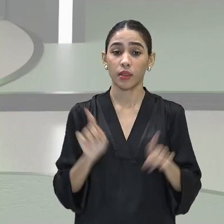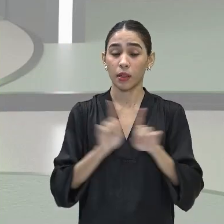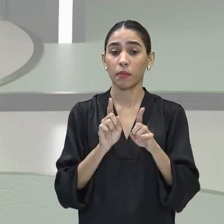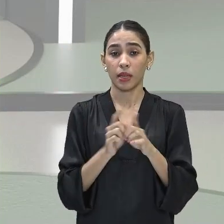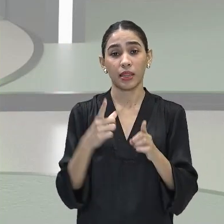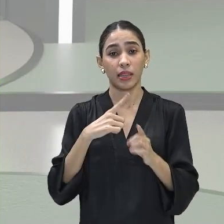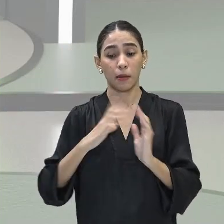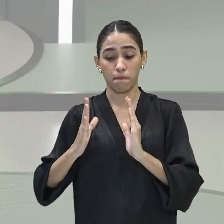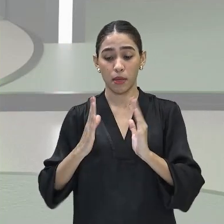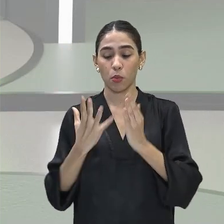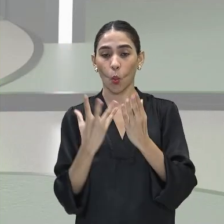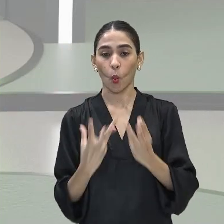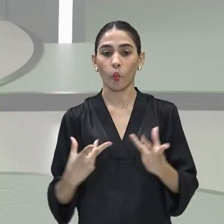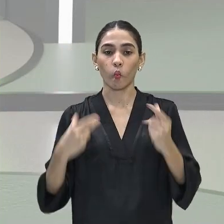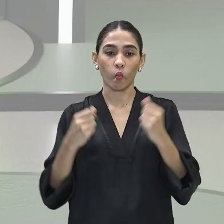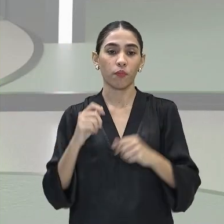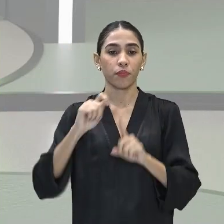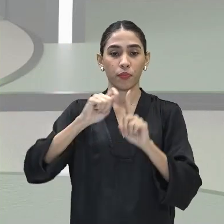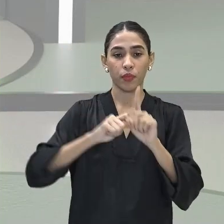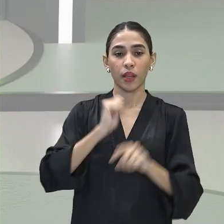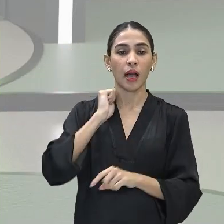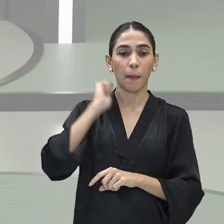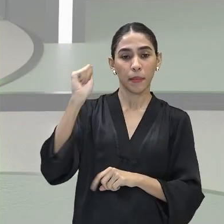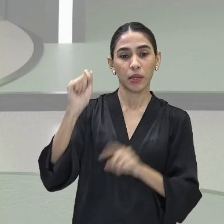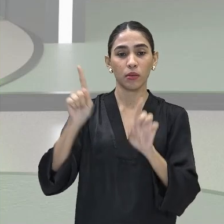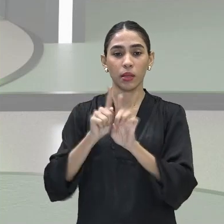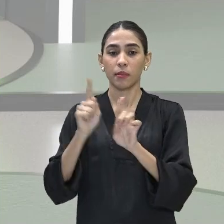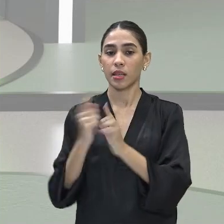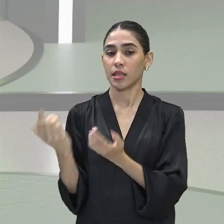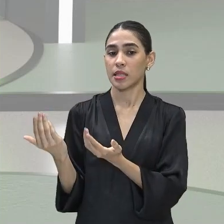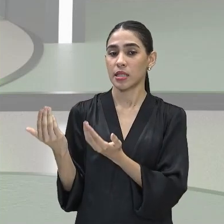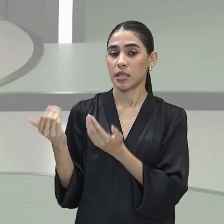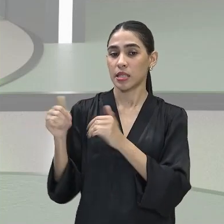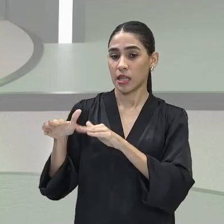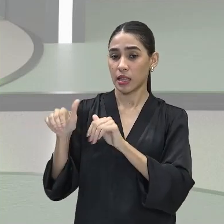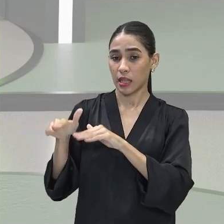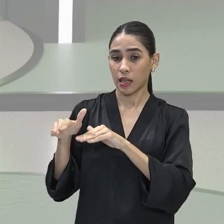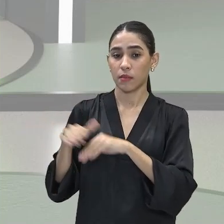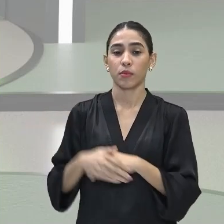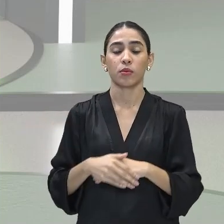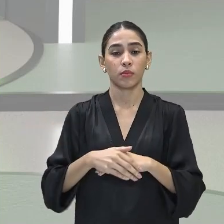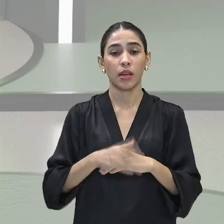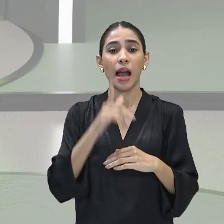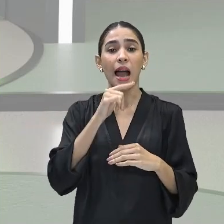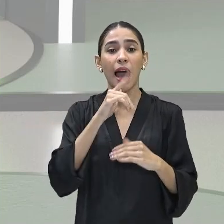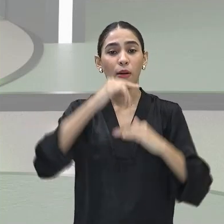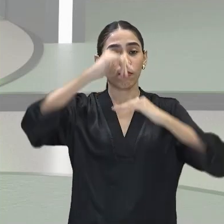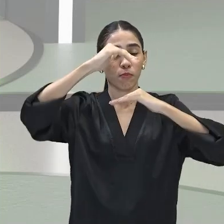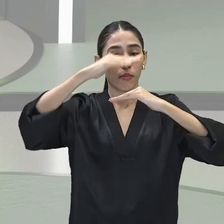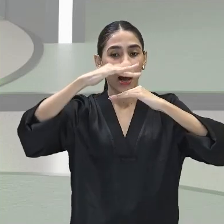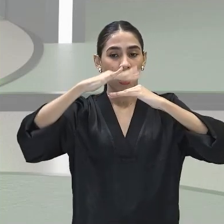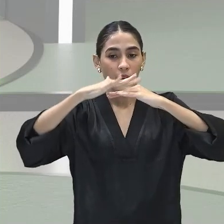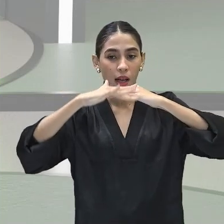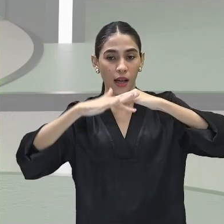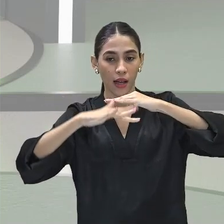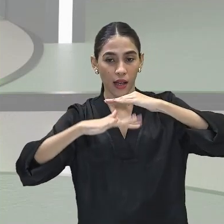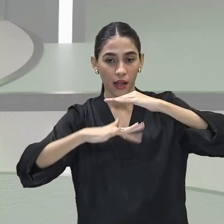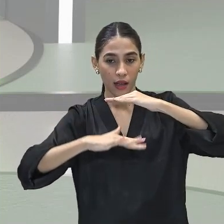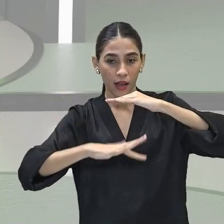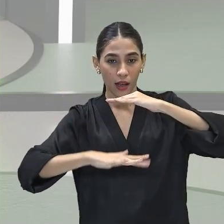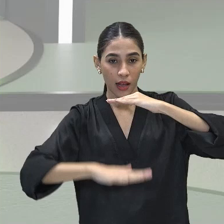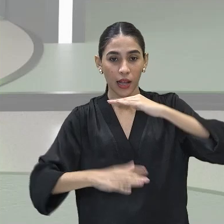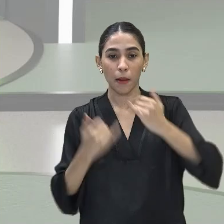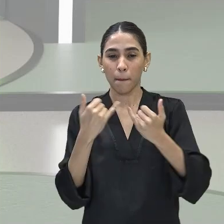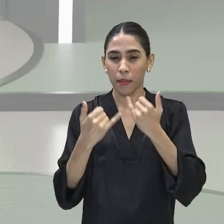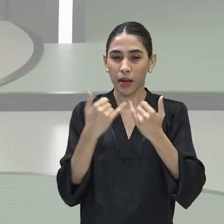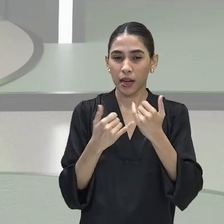seca, que é de abril a setembro, onde ela vai ali, ó, baixando a água, e aí começam a formar como se